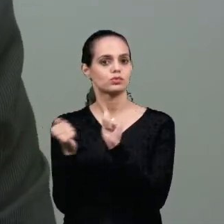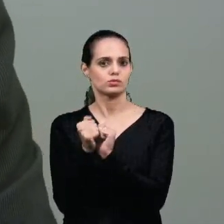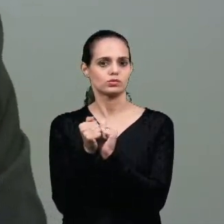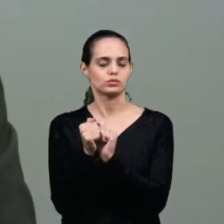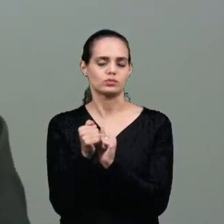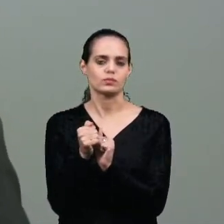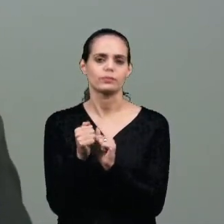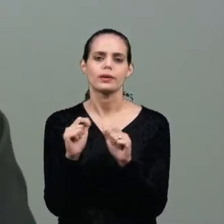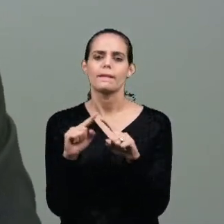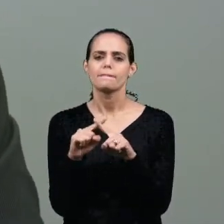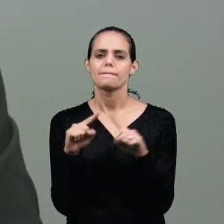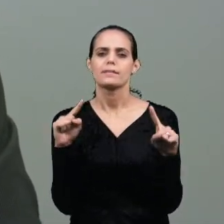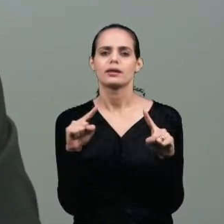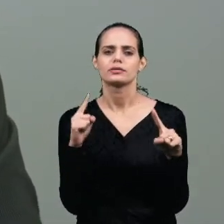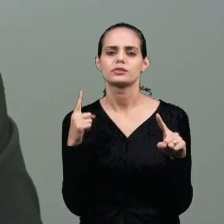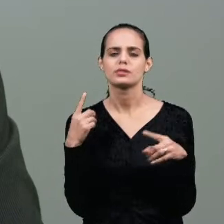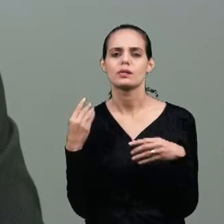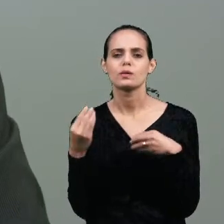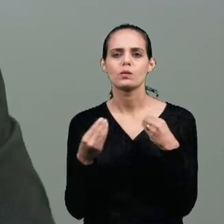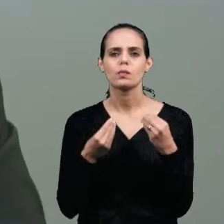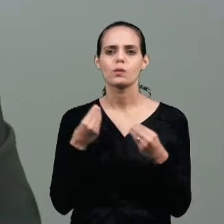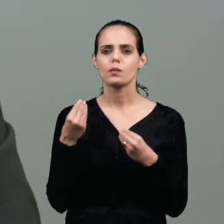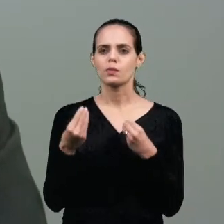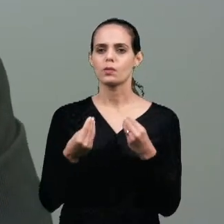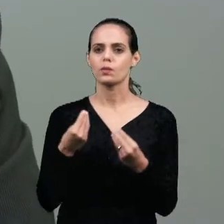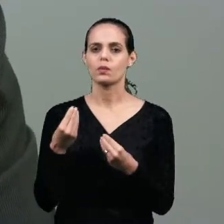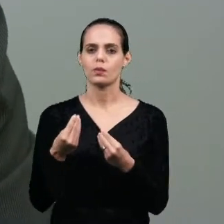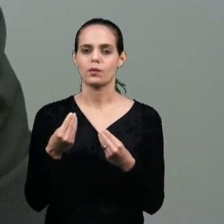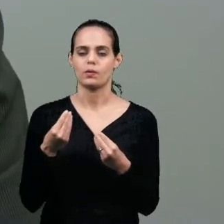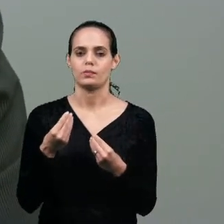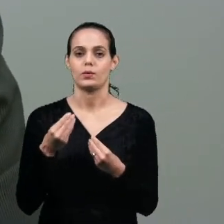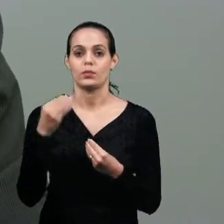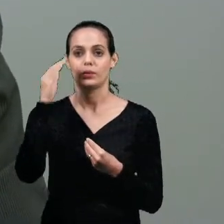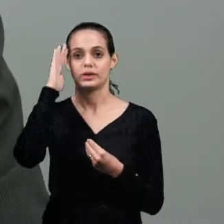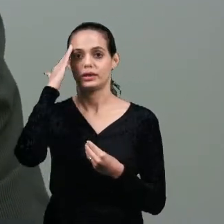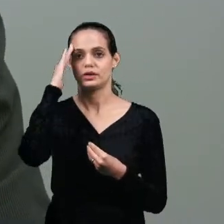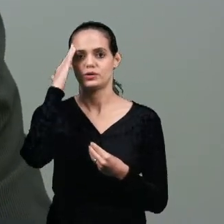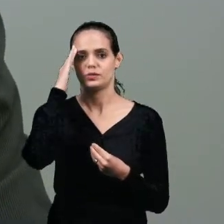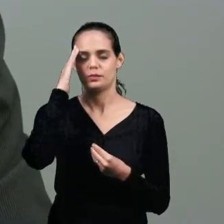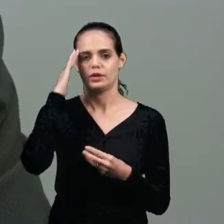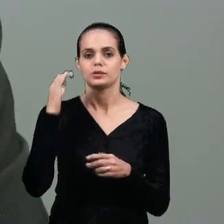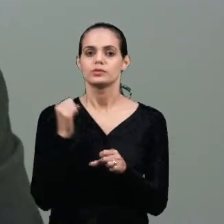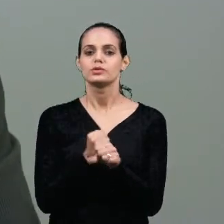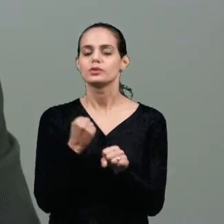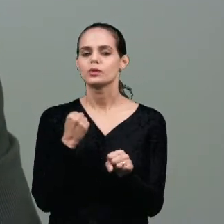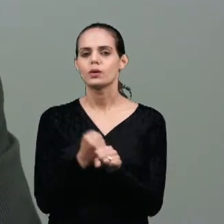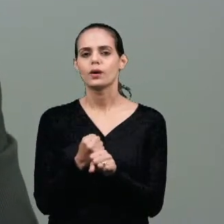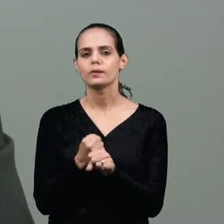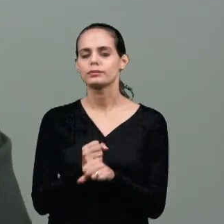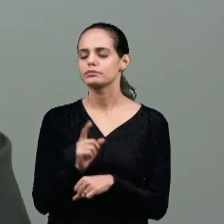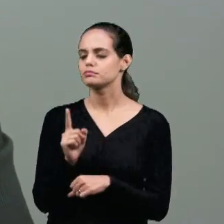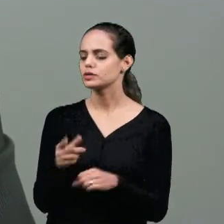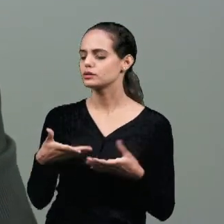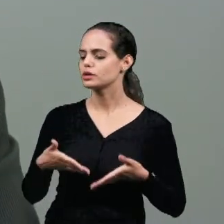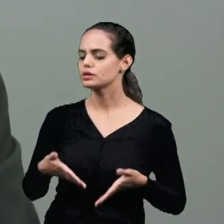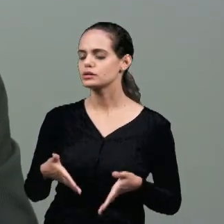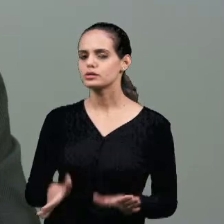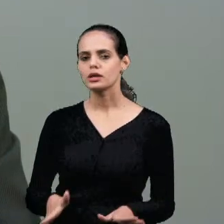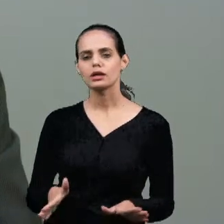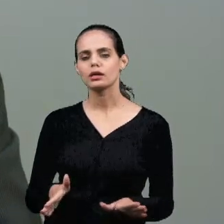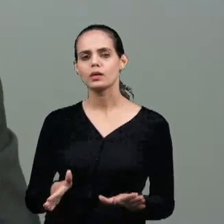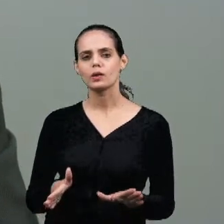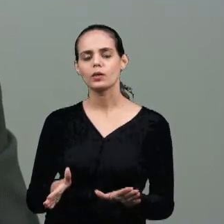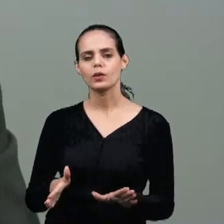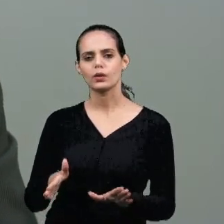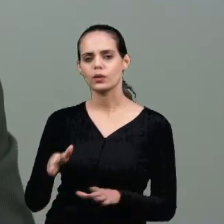Mas como é que foi o entendimento de obra? O senhor nasceu no lar evangélico, o senhor se converteu, como é que